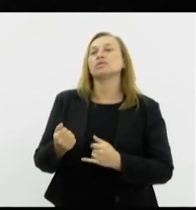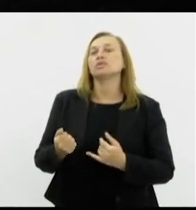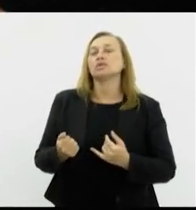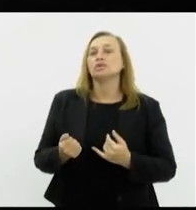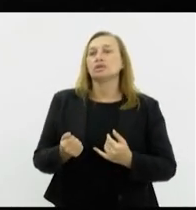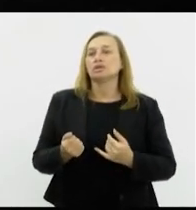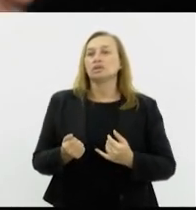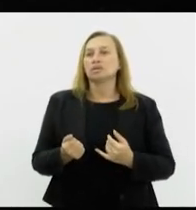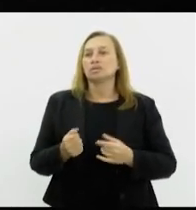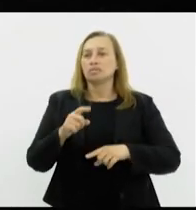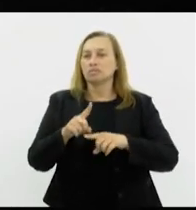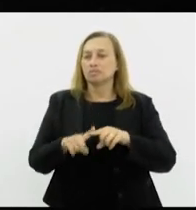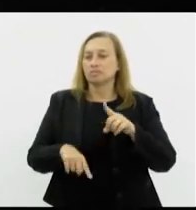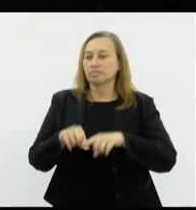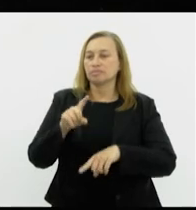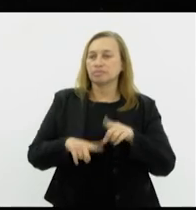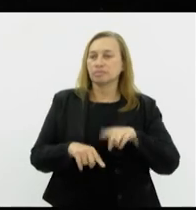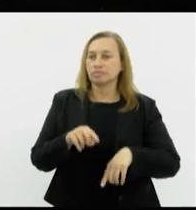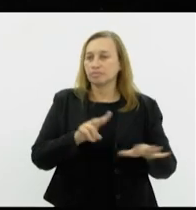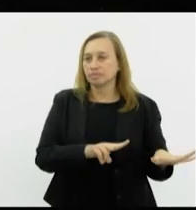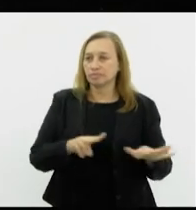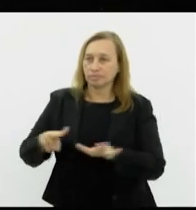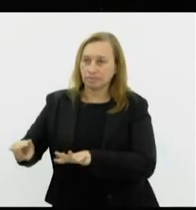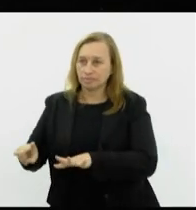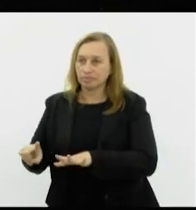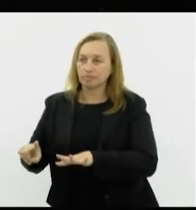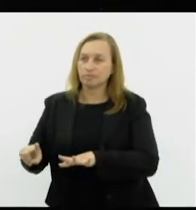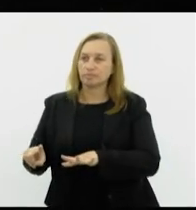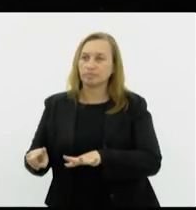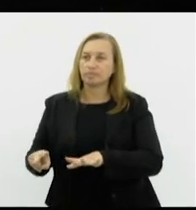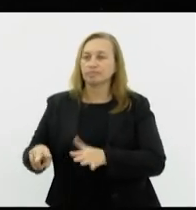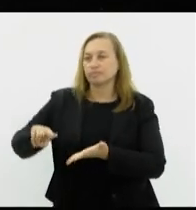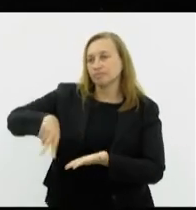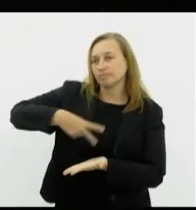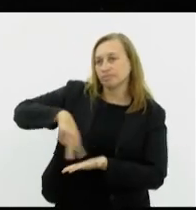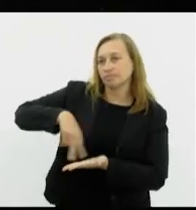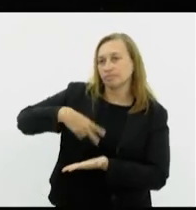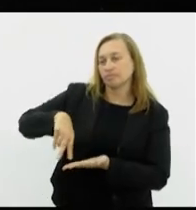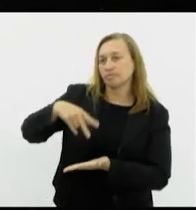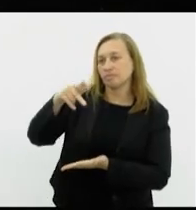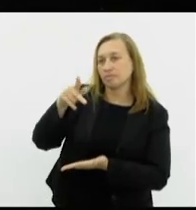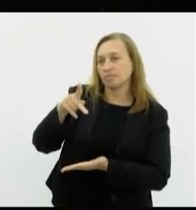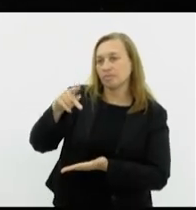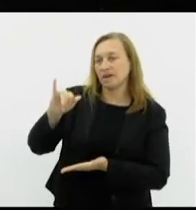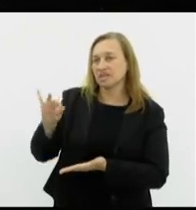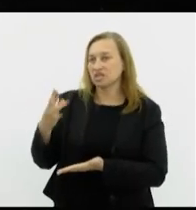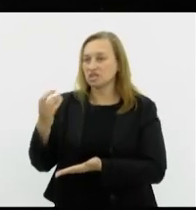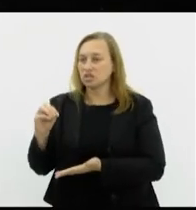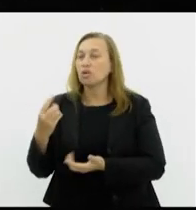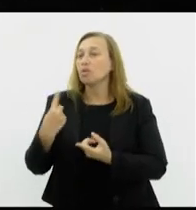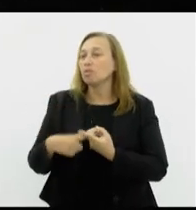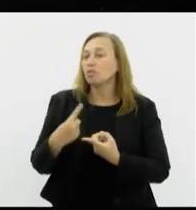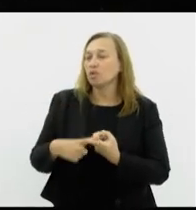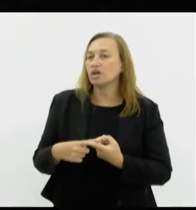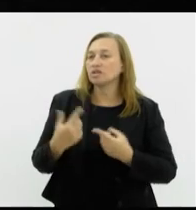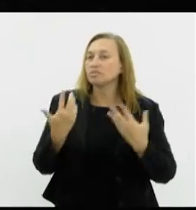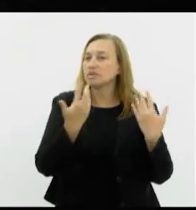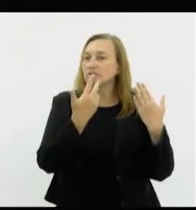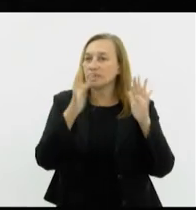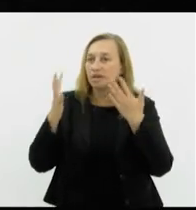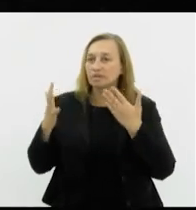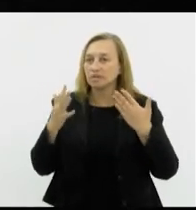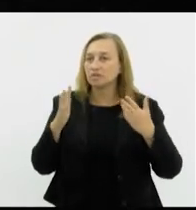foi essa semana, o patrimônio imaterial da dança do passinho, porque a gente tem que celebrar